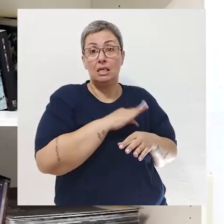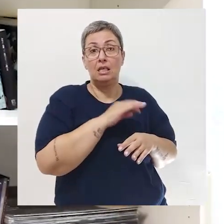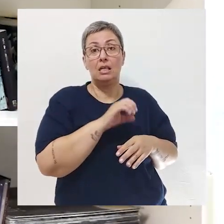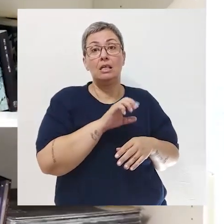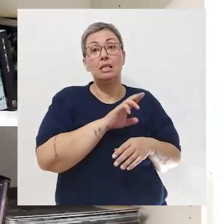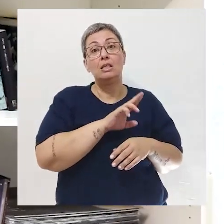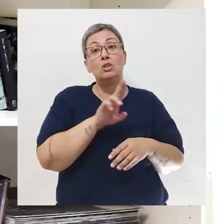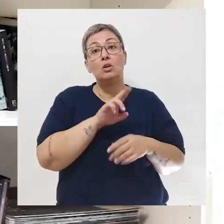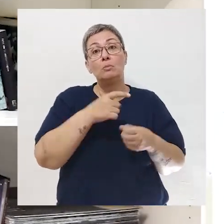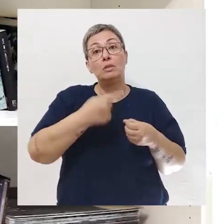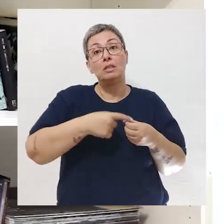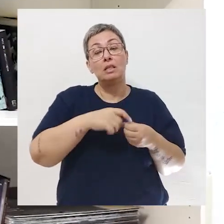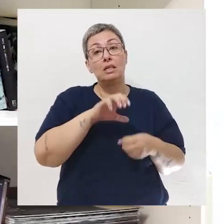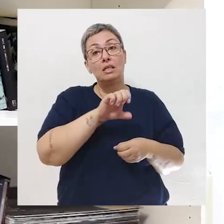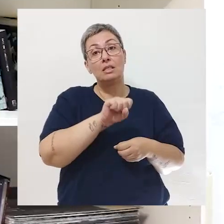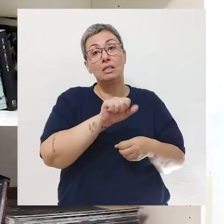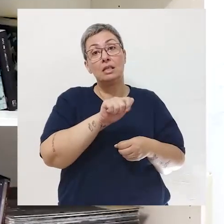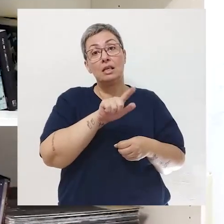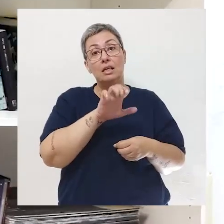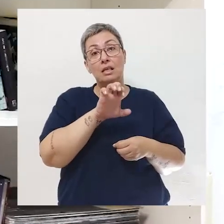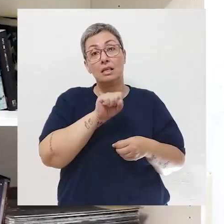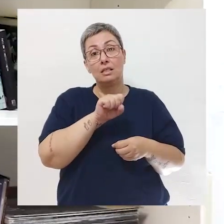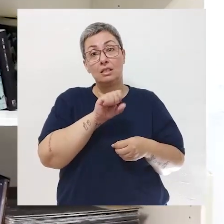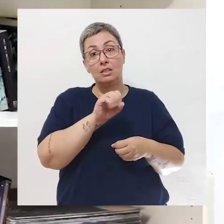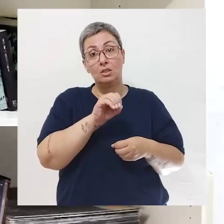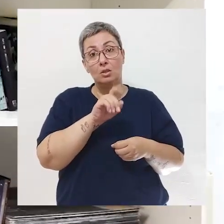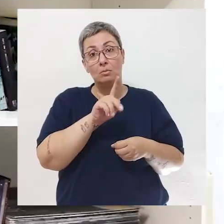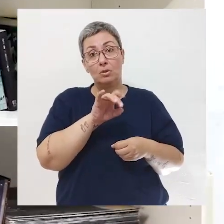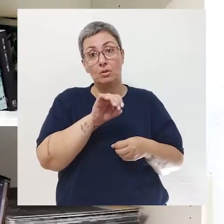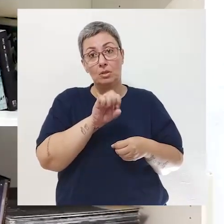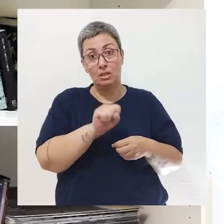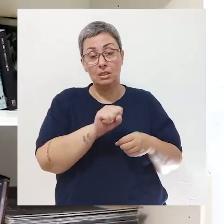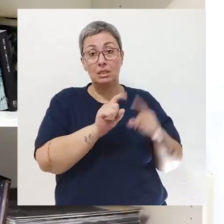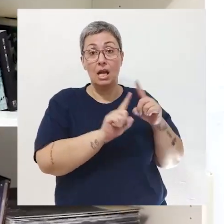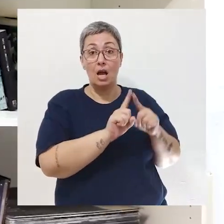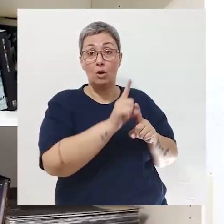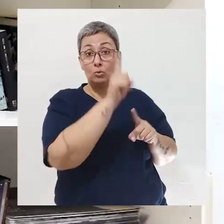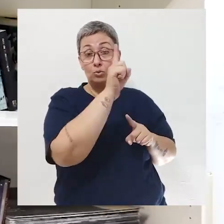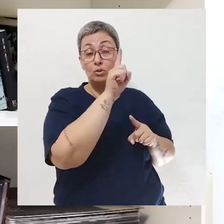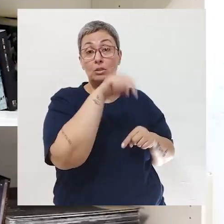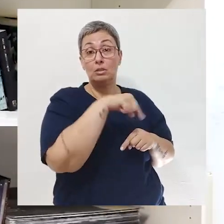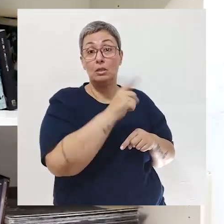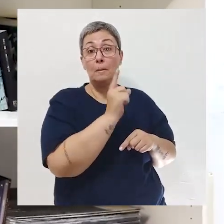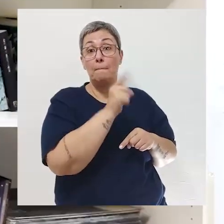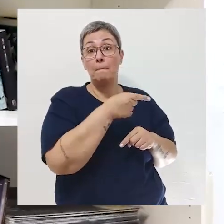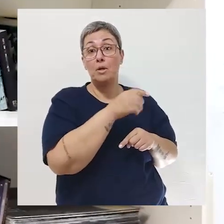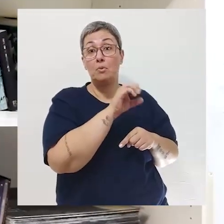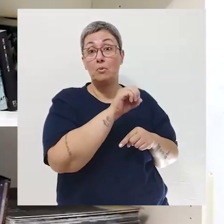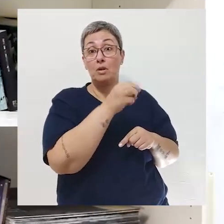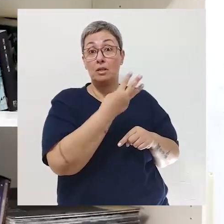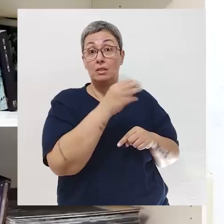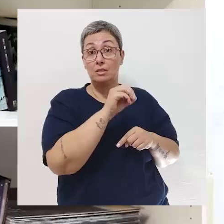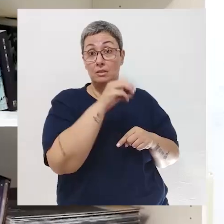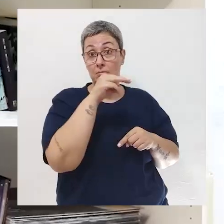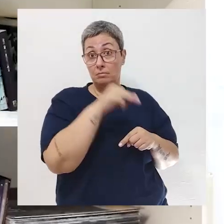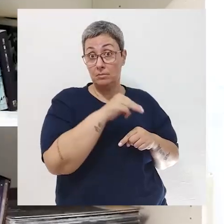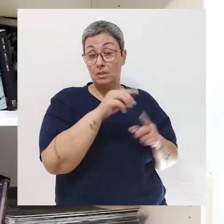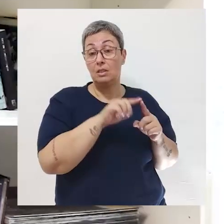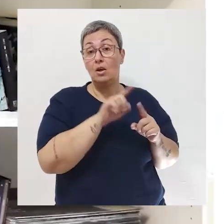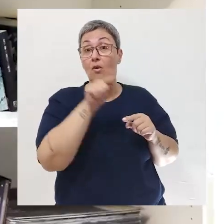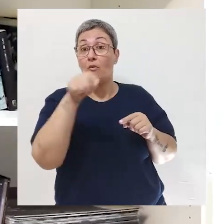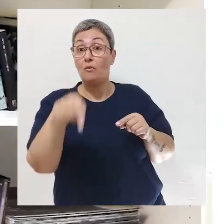em Salesópolis, aqui em São Paulo. A altitude da nascente é de 1.030 metros.